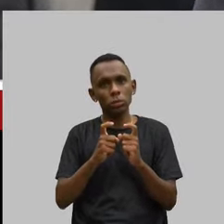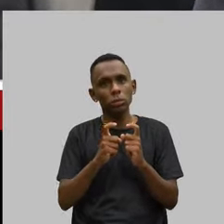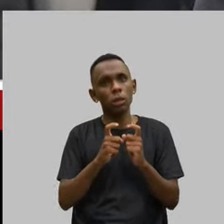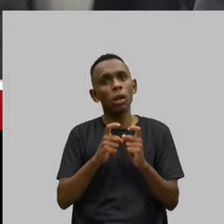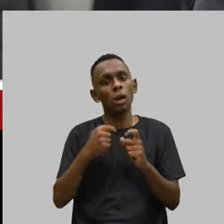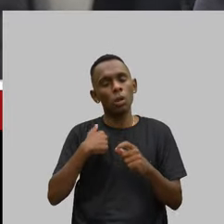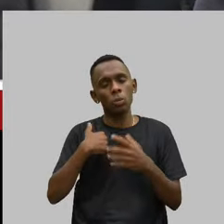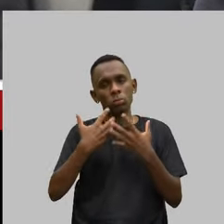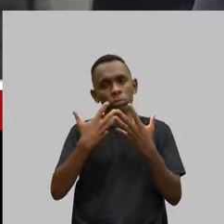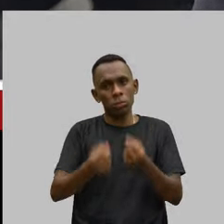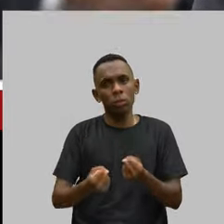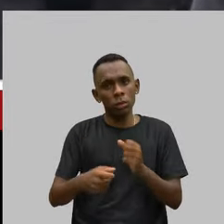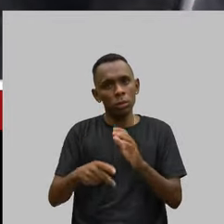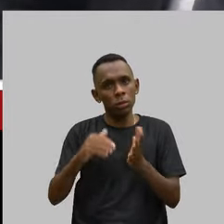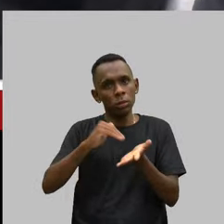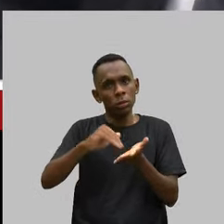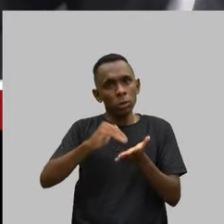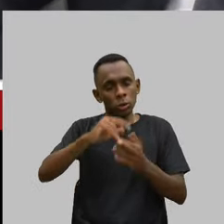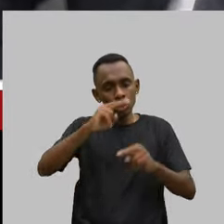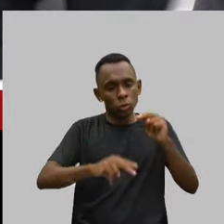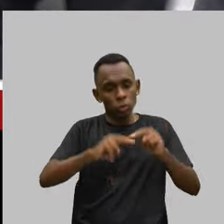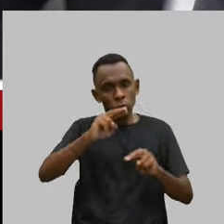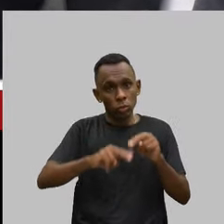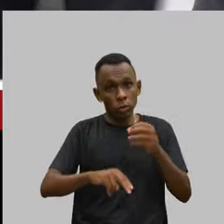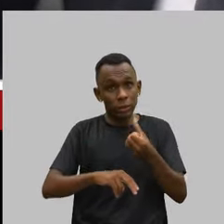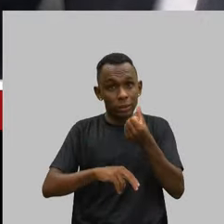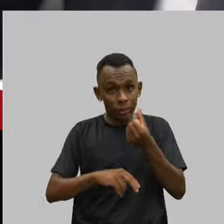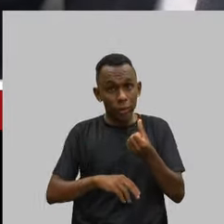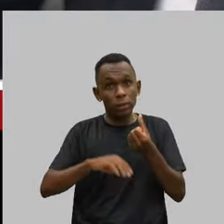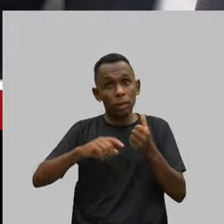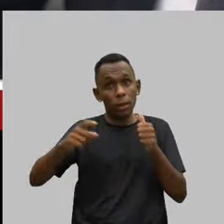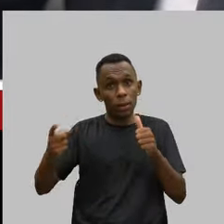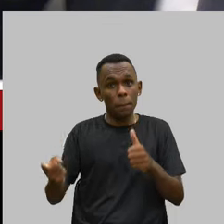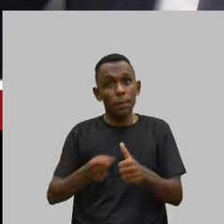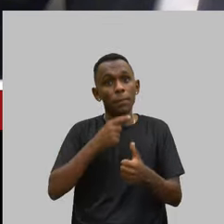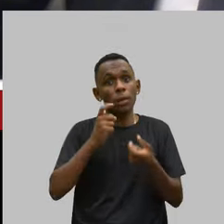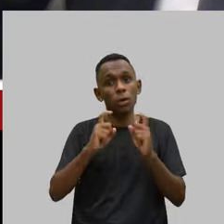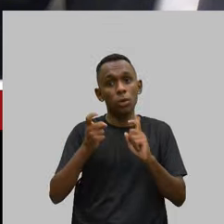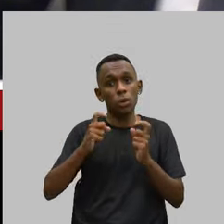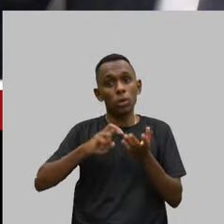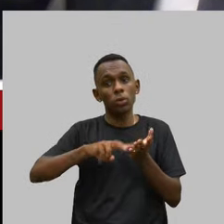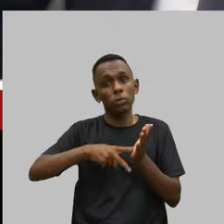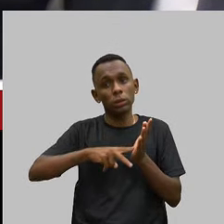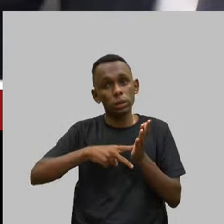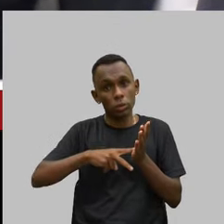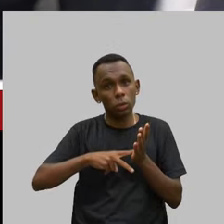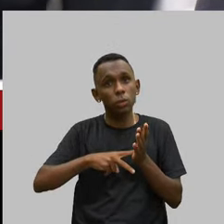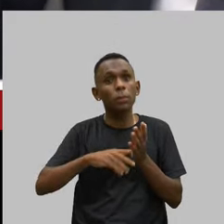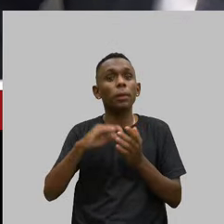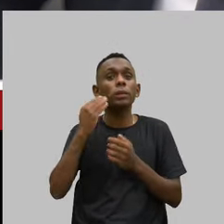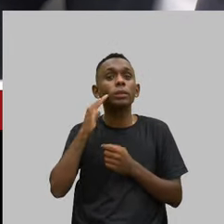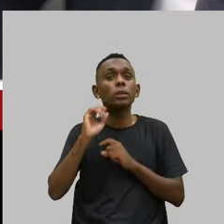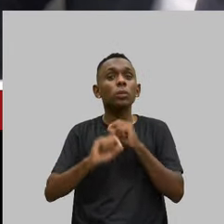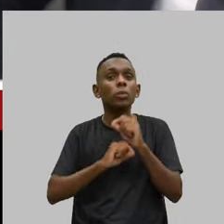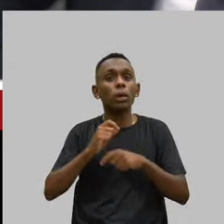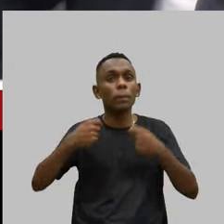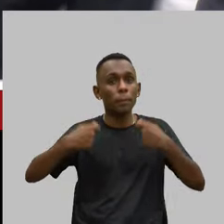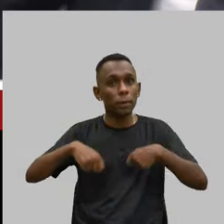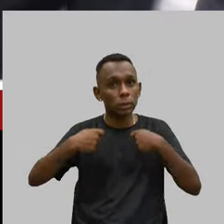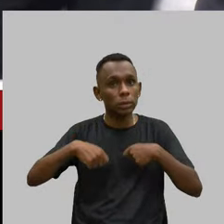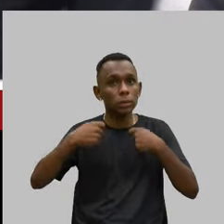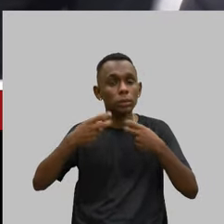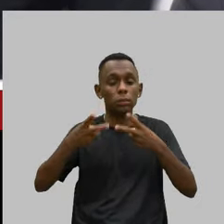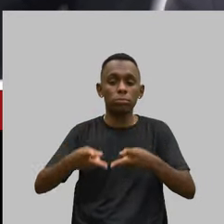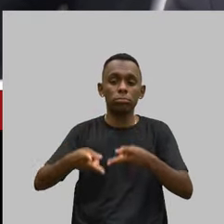eu assumi a secretaria ainda em Junho dia 6 de junho eu já tive minha primeira reunião com o sindicato da weng por entender que a gente precisa realmente dar um olhar